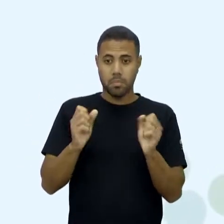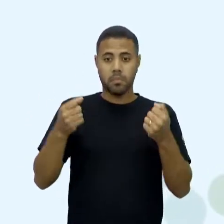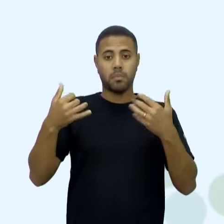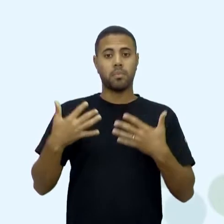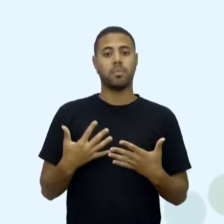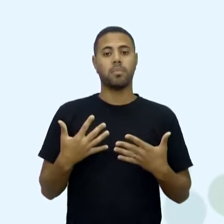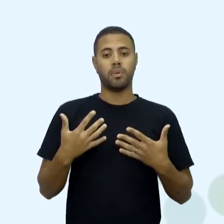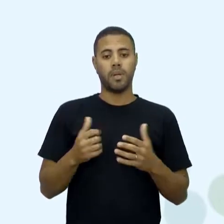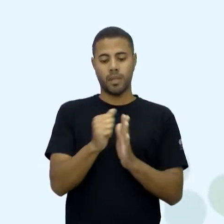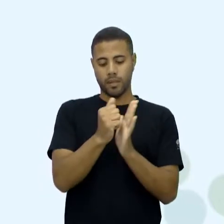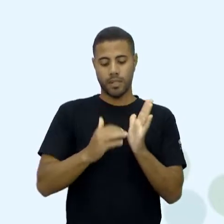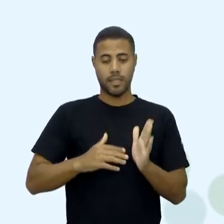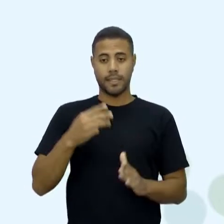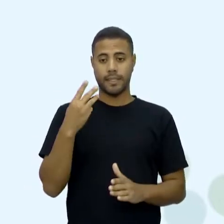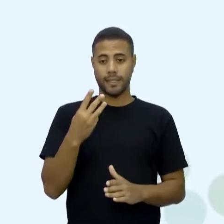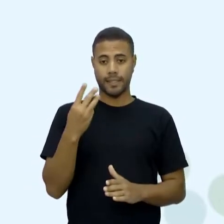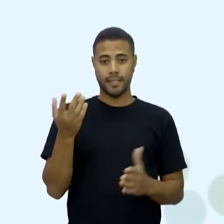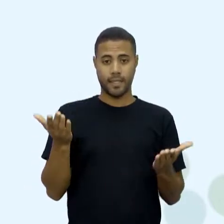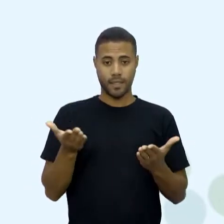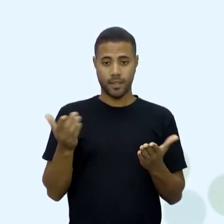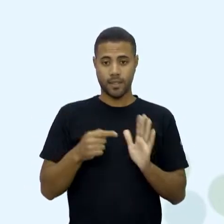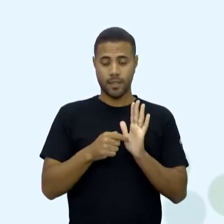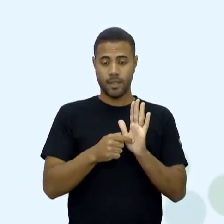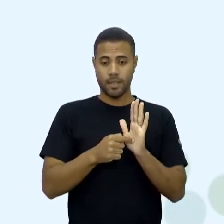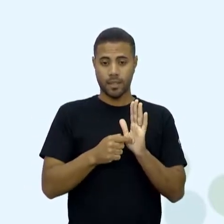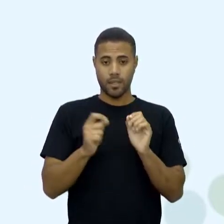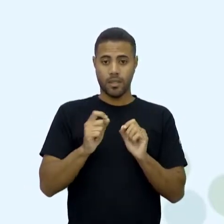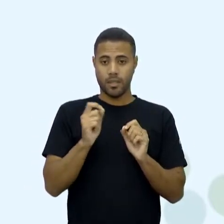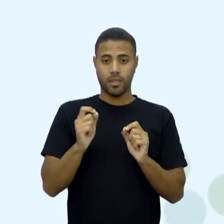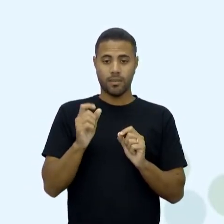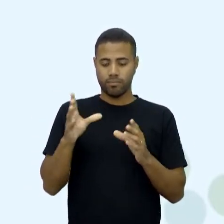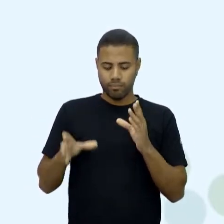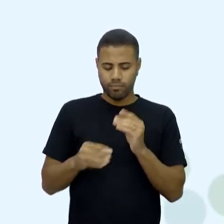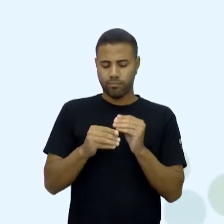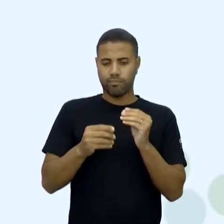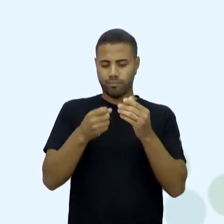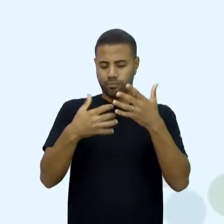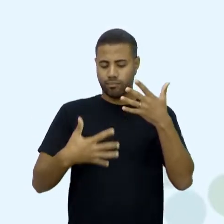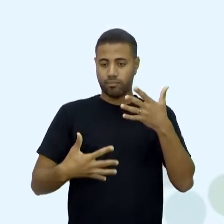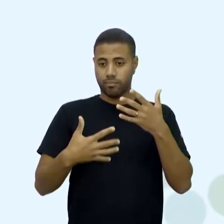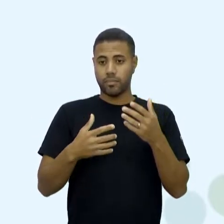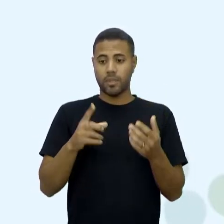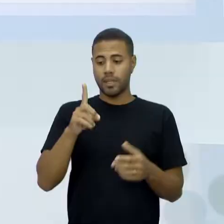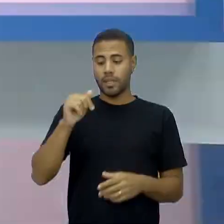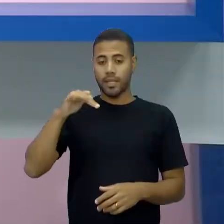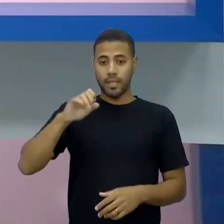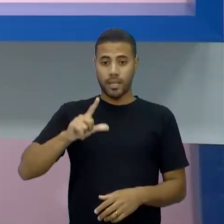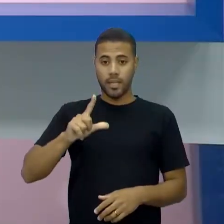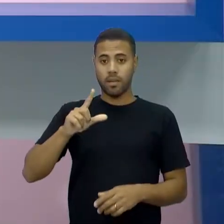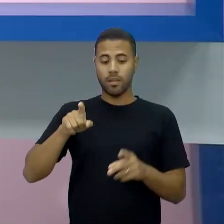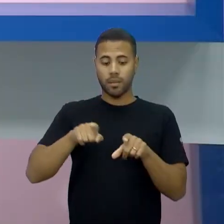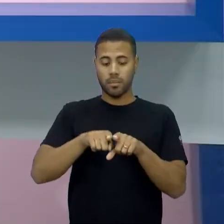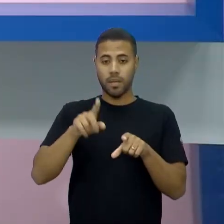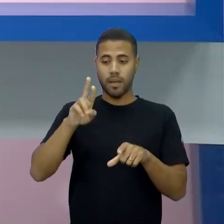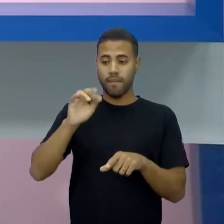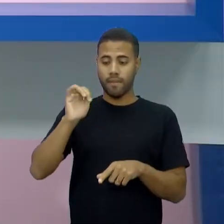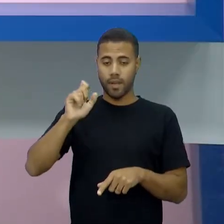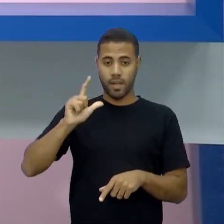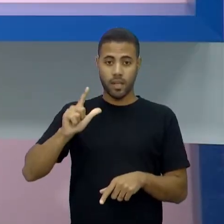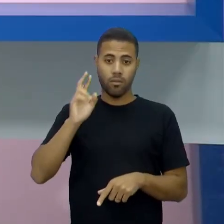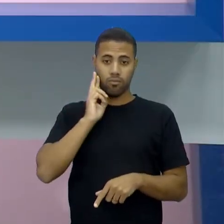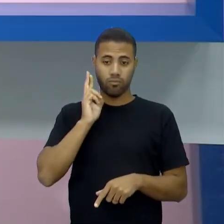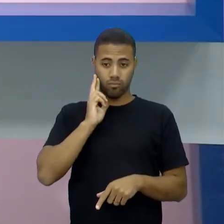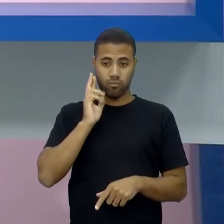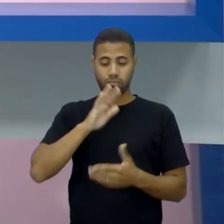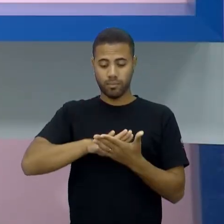Atividade 3, nós já estamos na nossa introdução, tá? Hoje eu estarei com o Daniel e com o Rafael aqui na